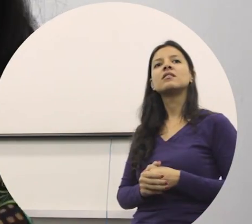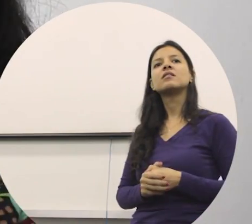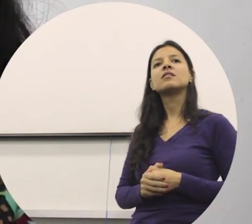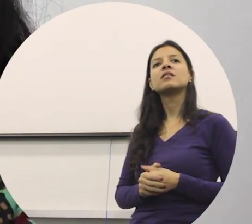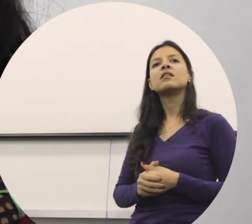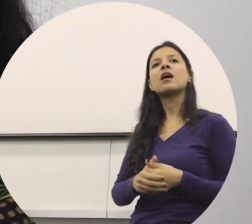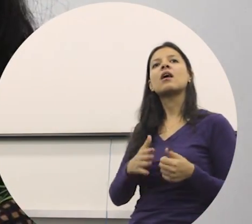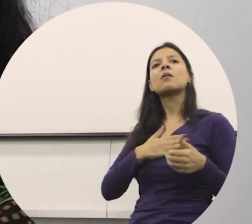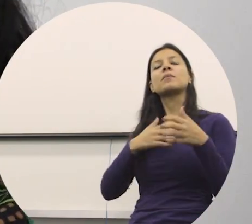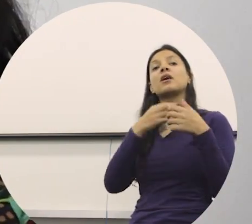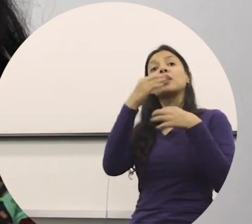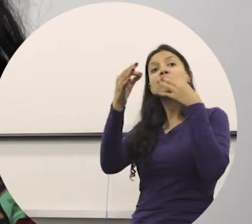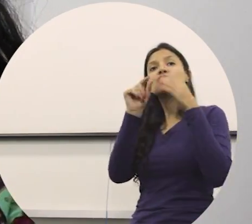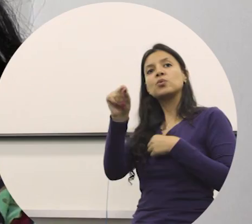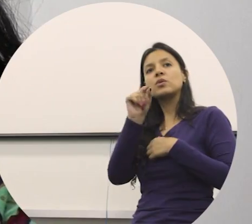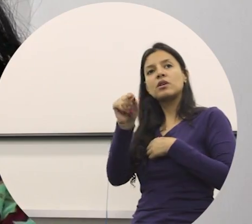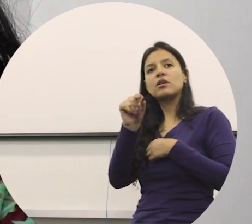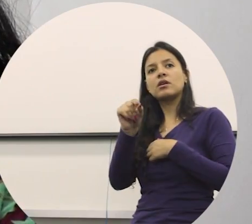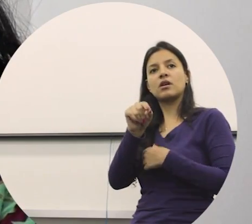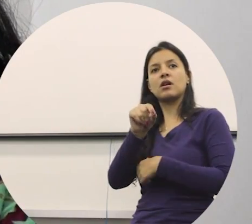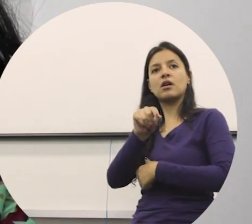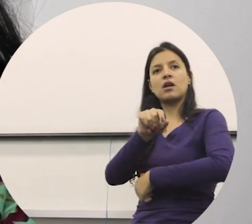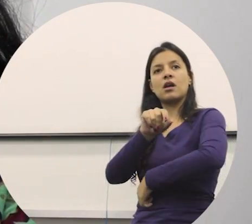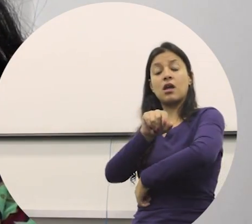sempre, por quê? Porque eu vejo que